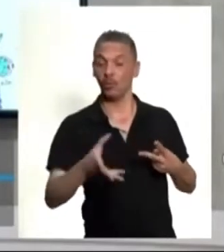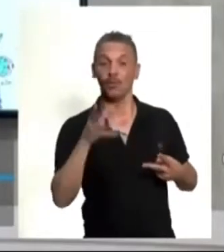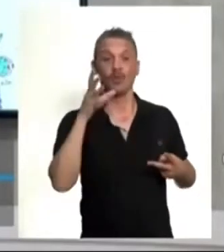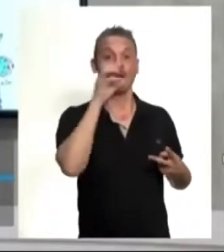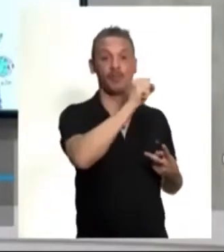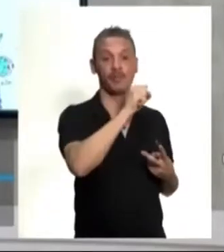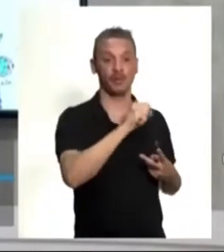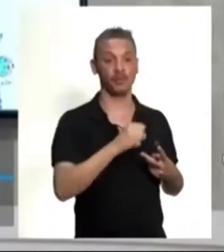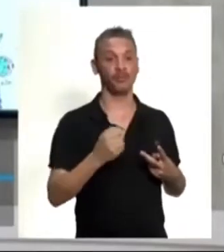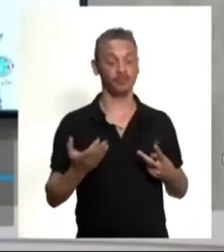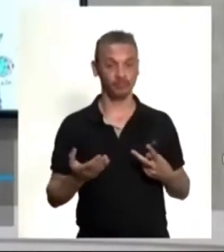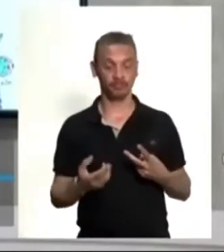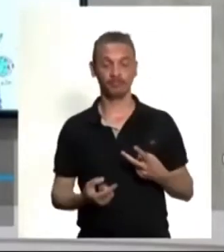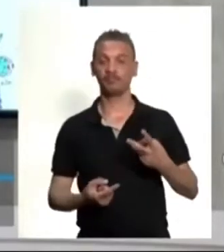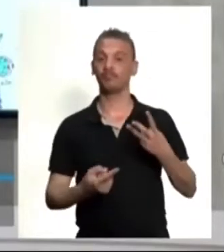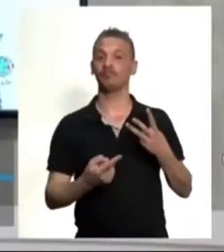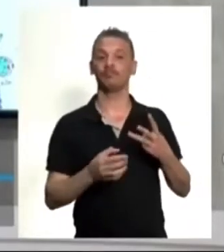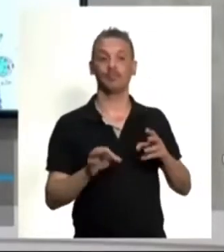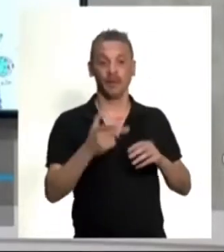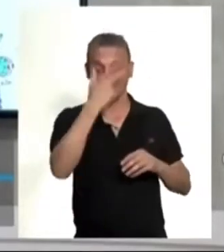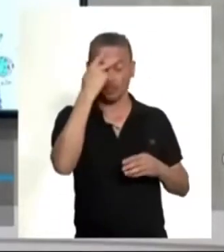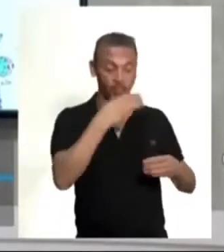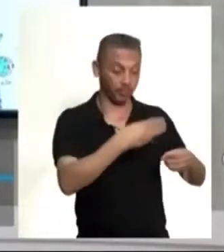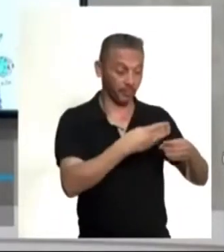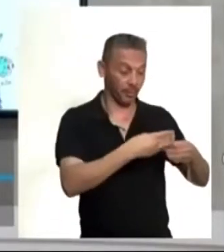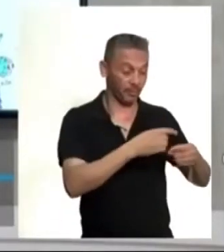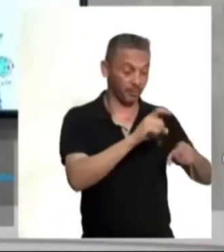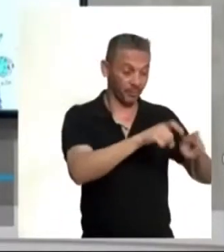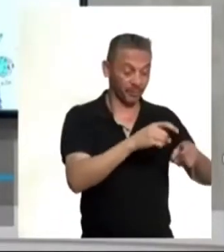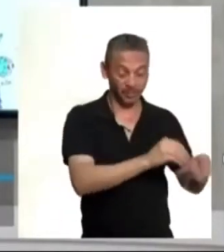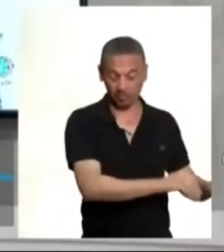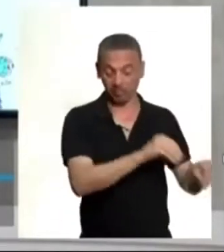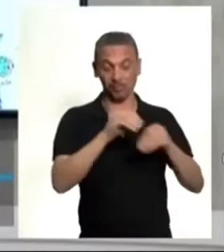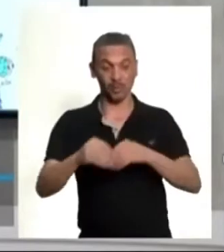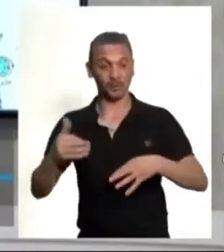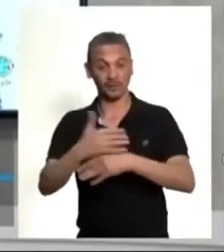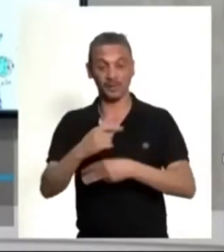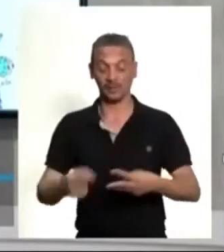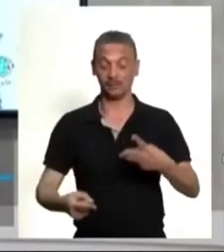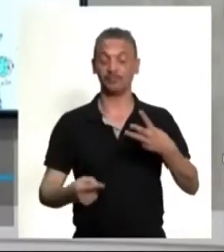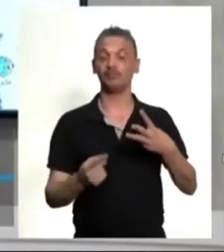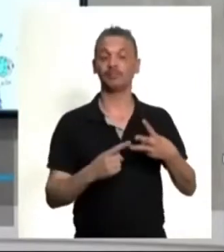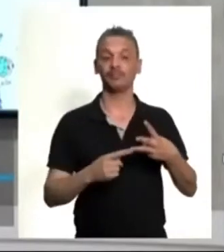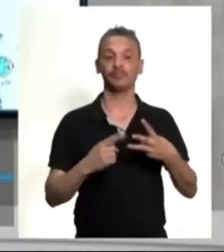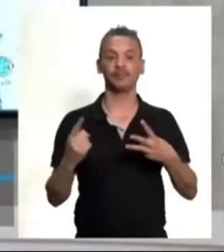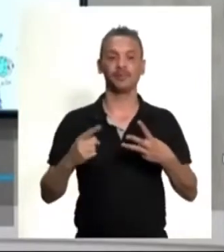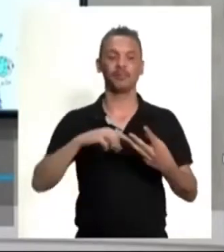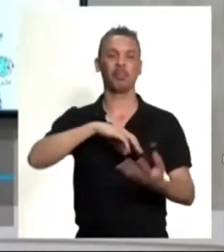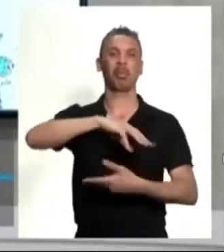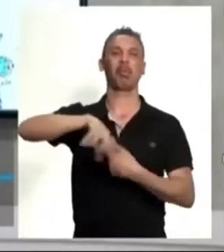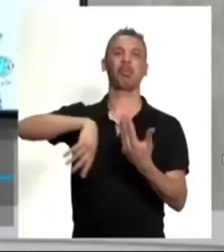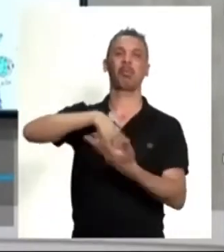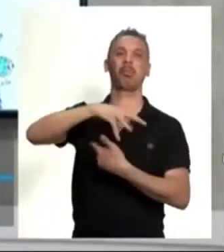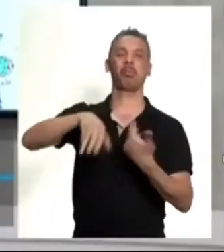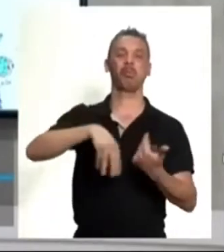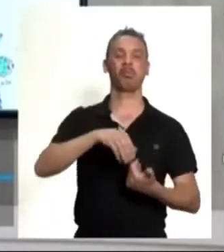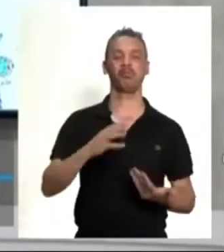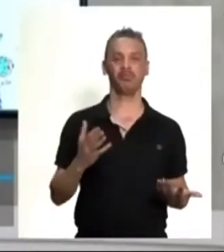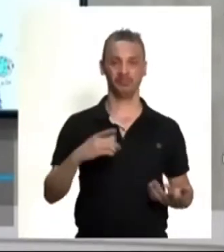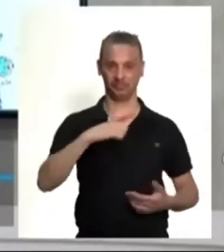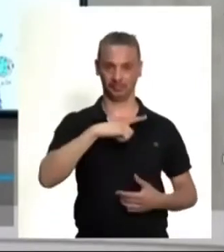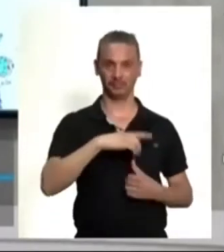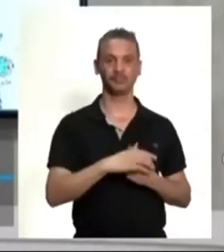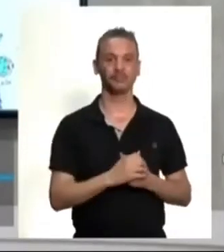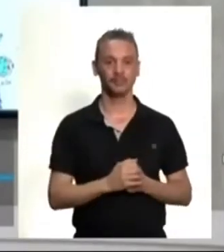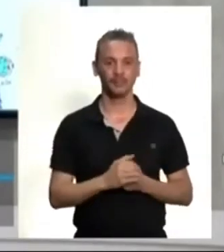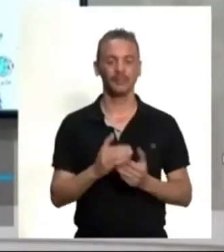acelerado, um êxodo rural, muita gente saiu em 3 décadas, e desordenado. E